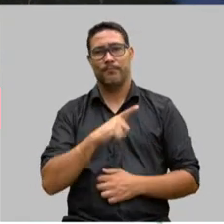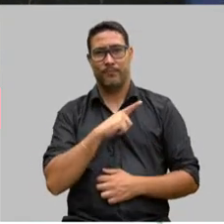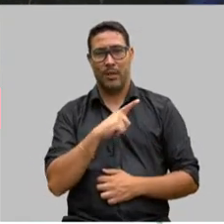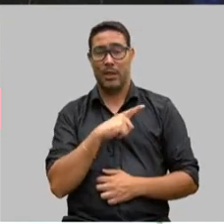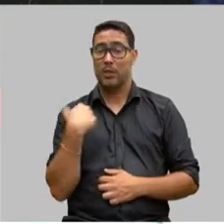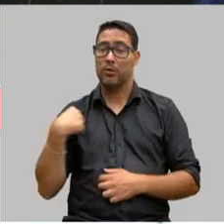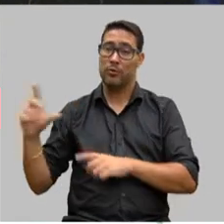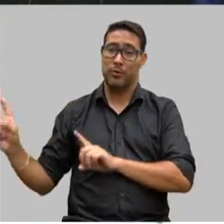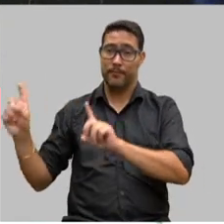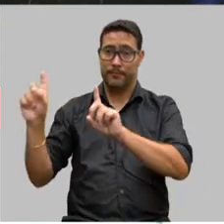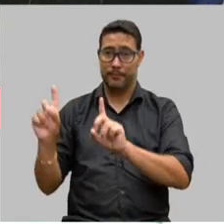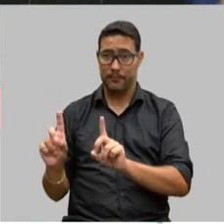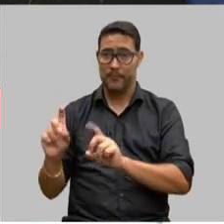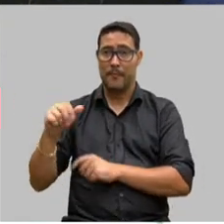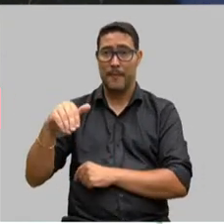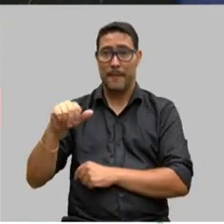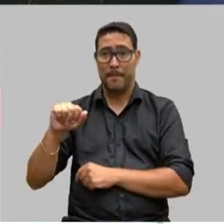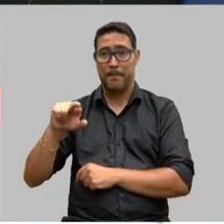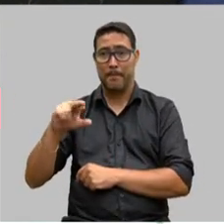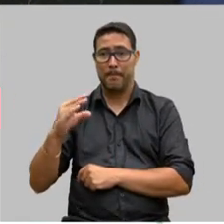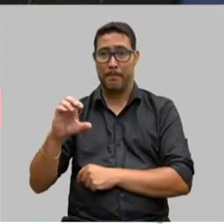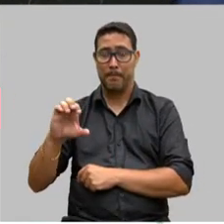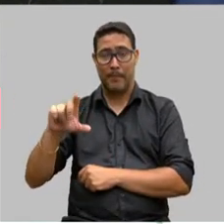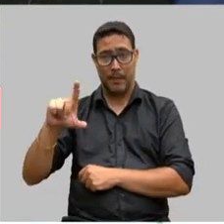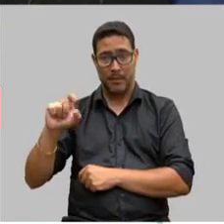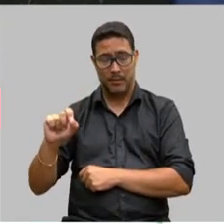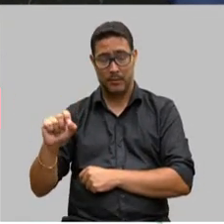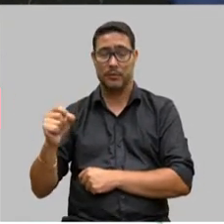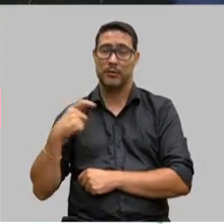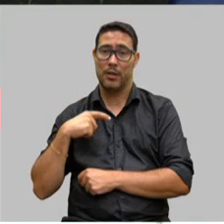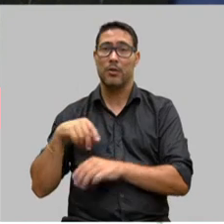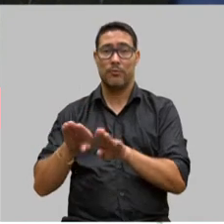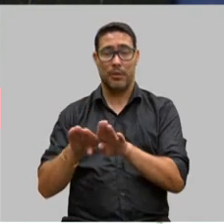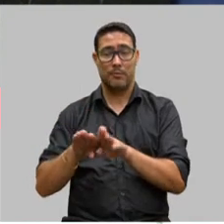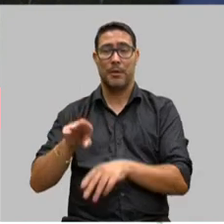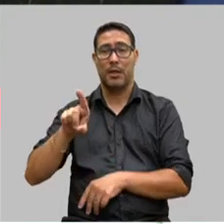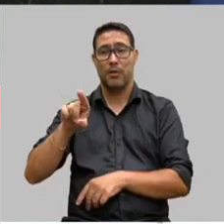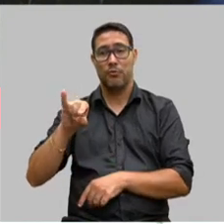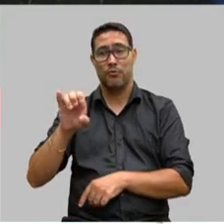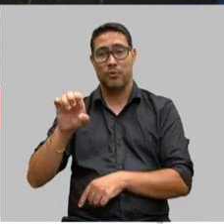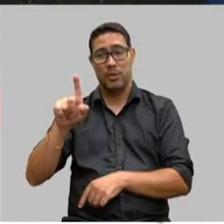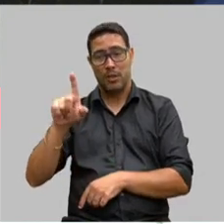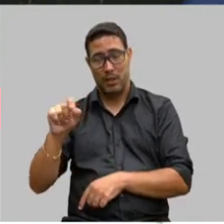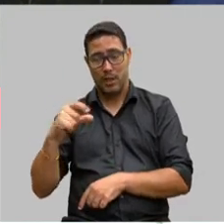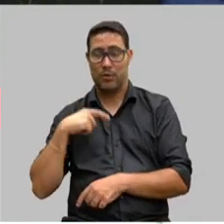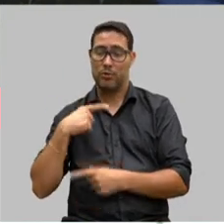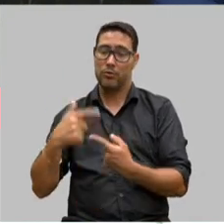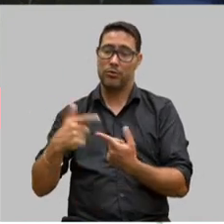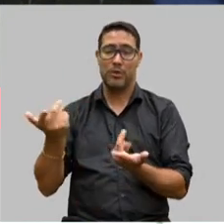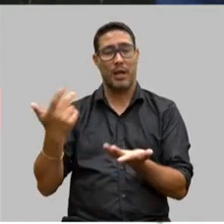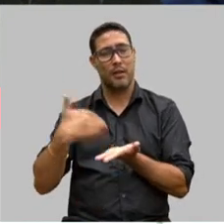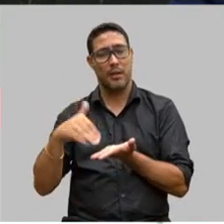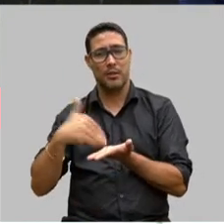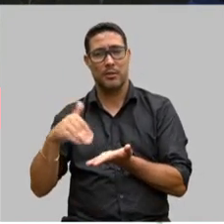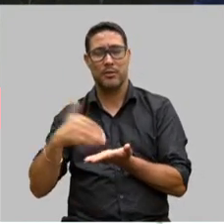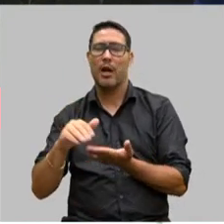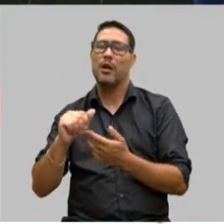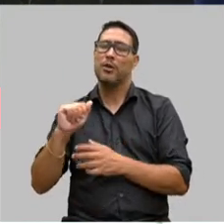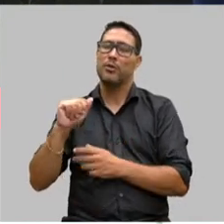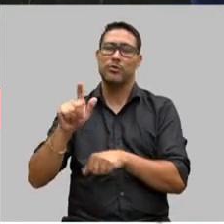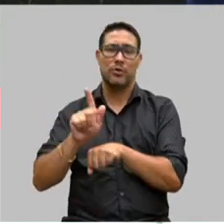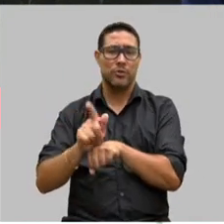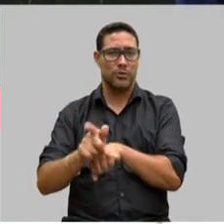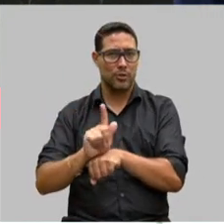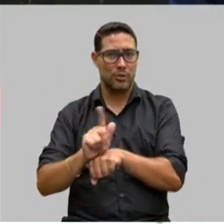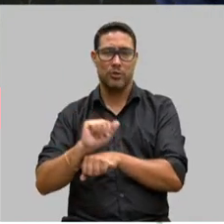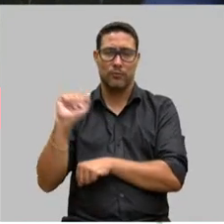Marcelo, que é o nosso diretor-geral do Instituto Mineiro de Gestão das Águas, e do Diogo, nosso subsecretário de Gestão Ambiental. E nós, no IGAM,